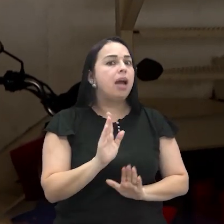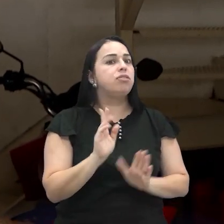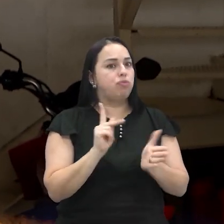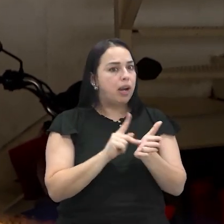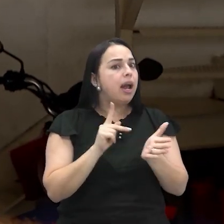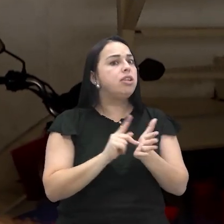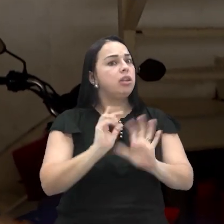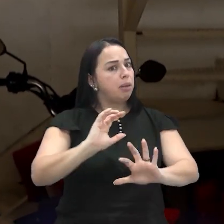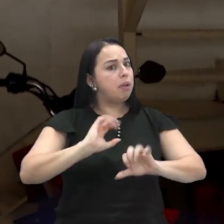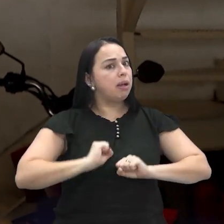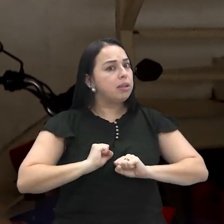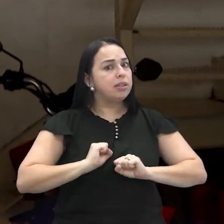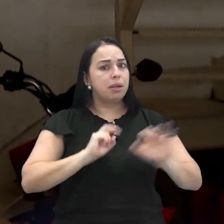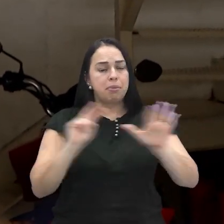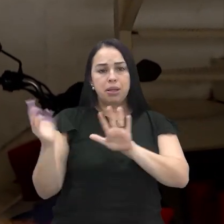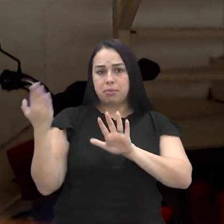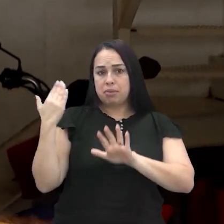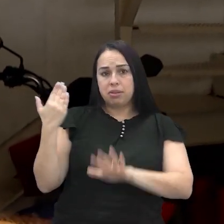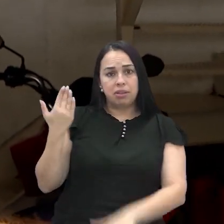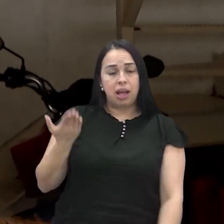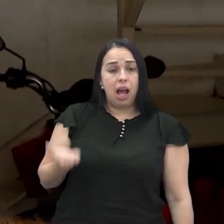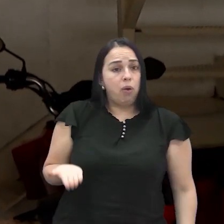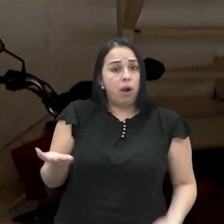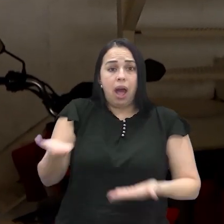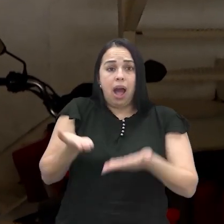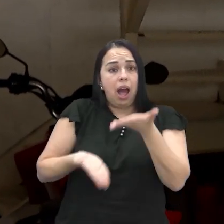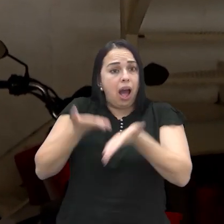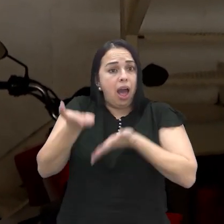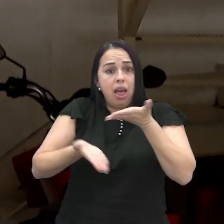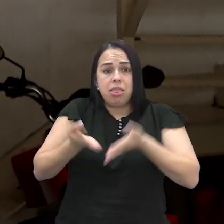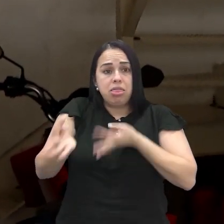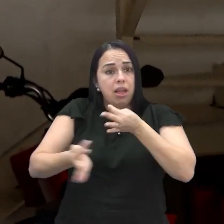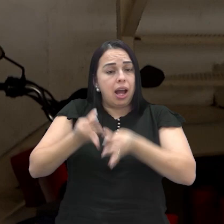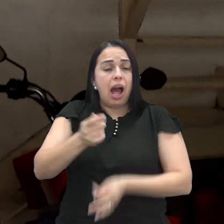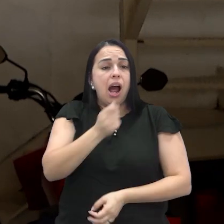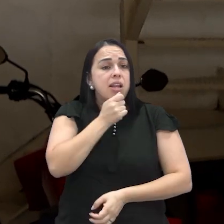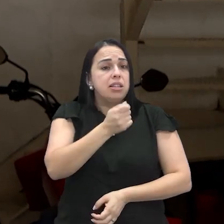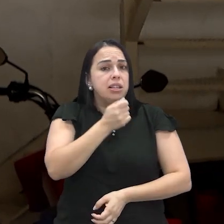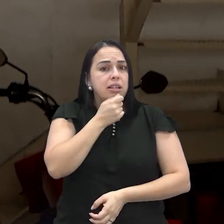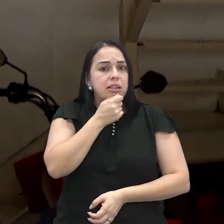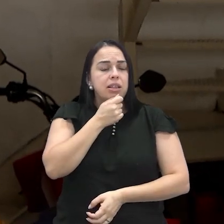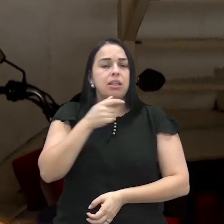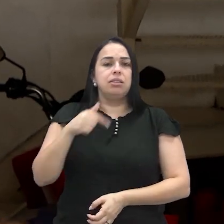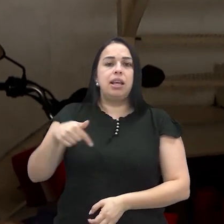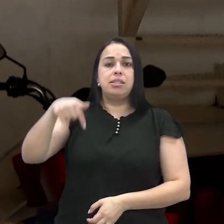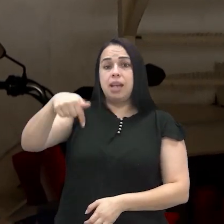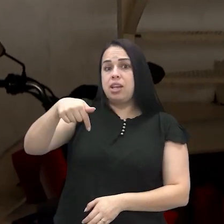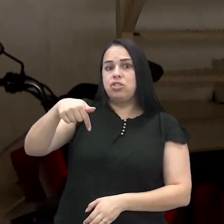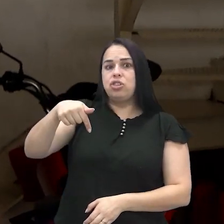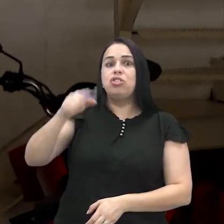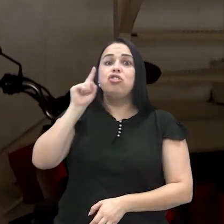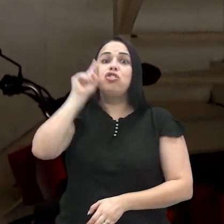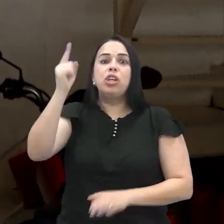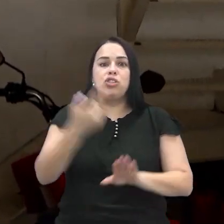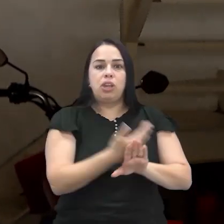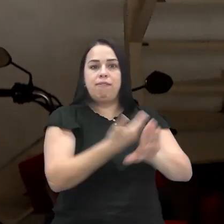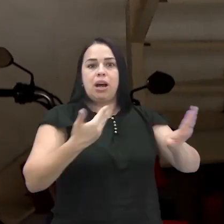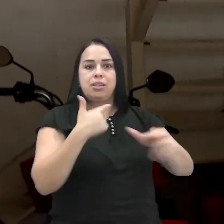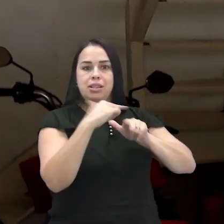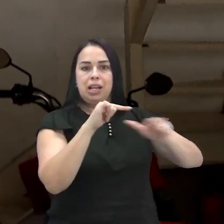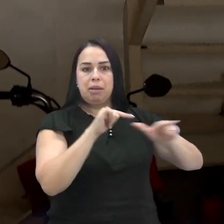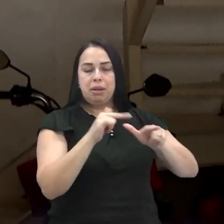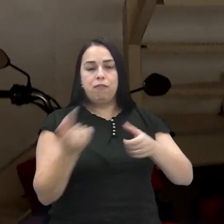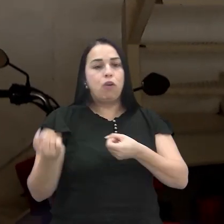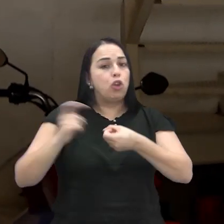ele pegou. Semana passada o Elvis está se tratando ainda. Pegou 7 dias de atestado, está voltando a trabalhar,